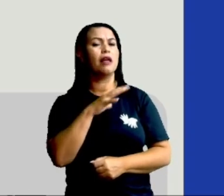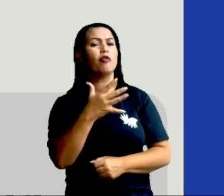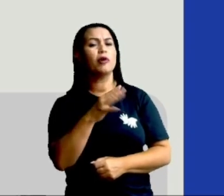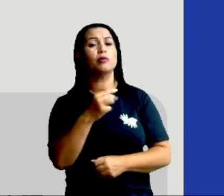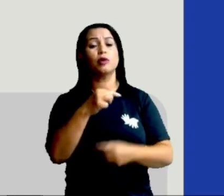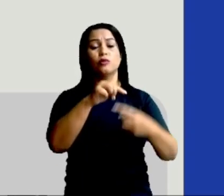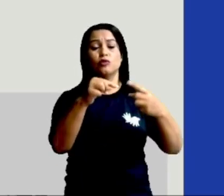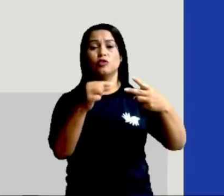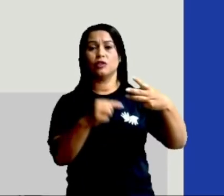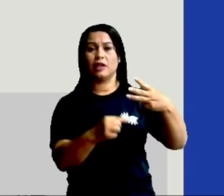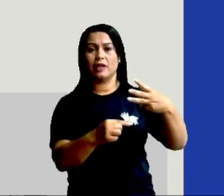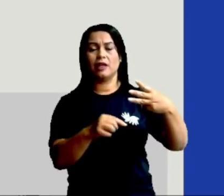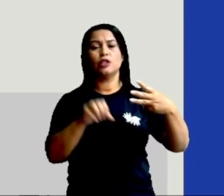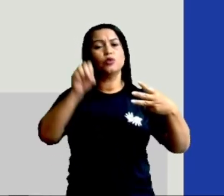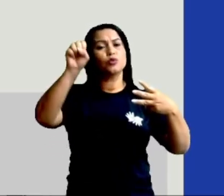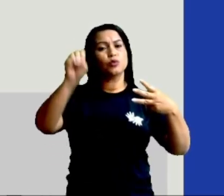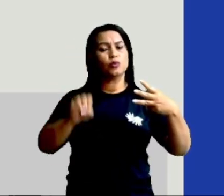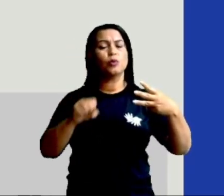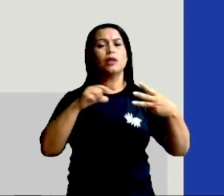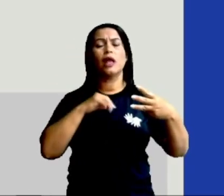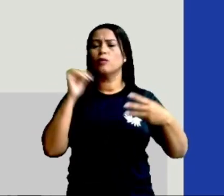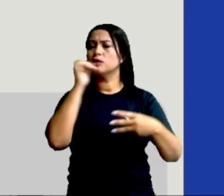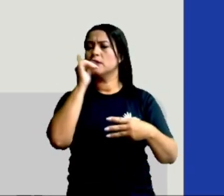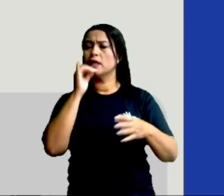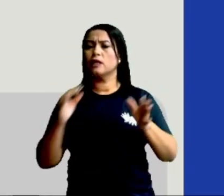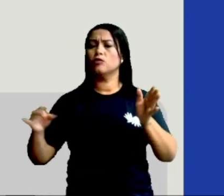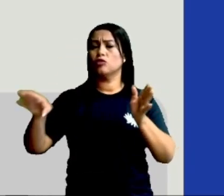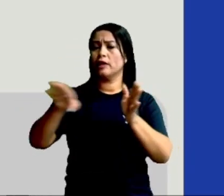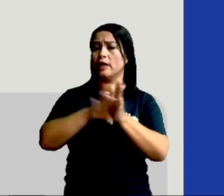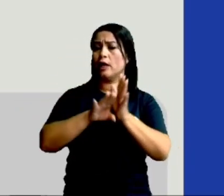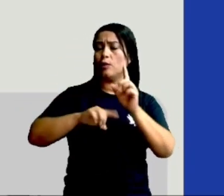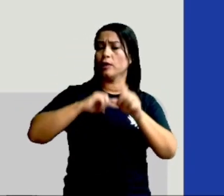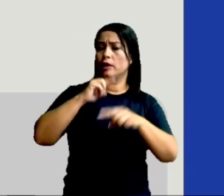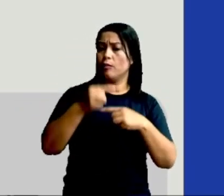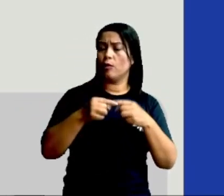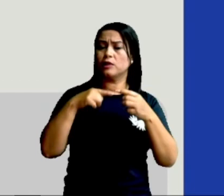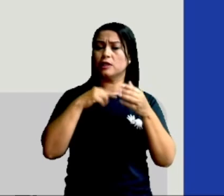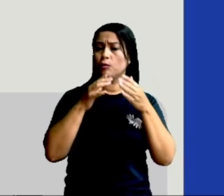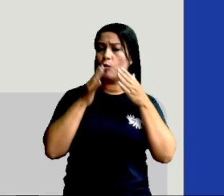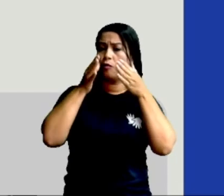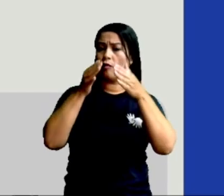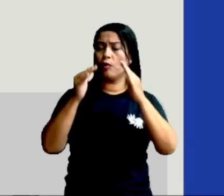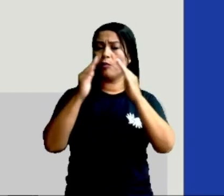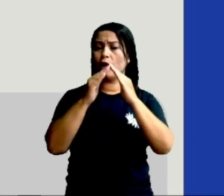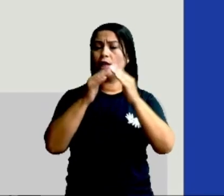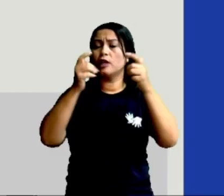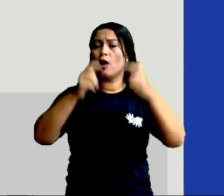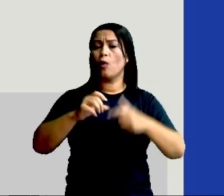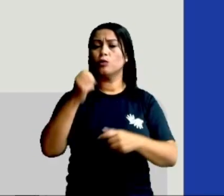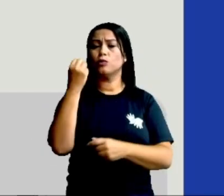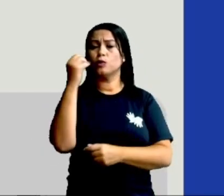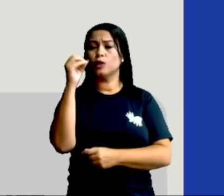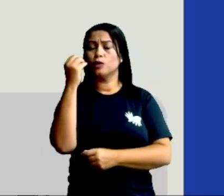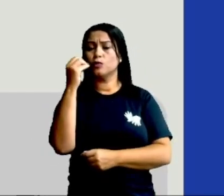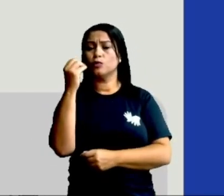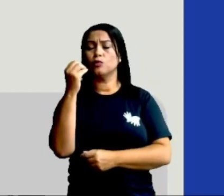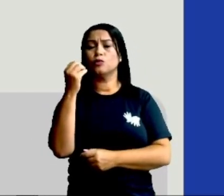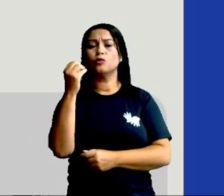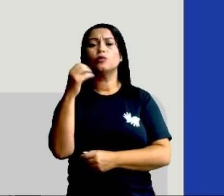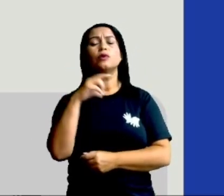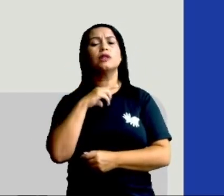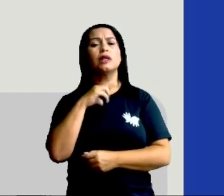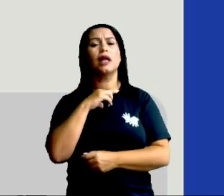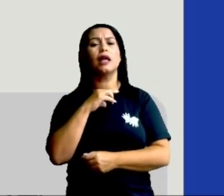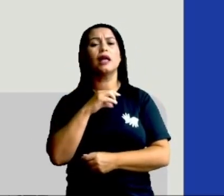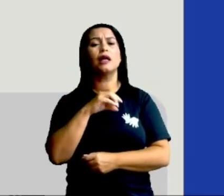três os turistas os italianos chegaram depois e focaram sua moradia no Rio Grande do Sul na região